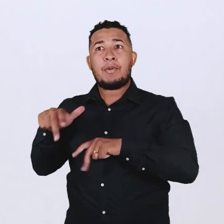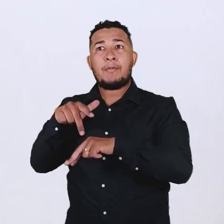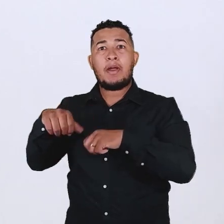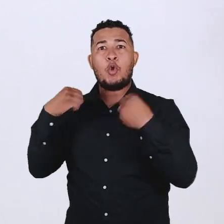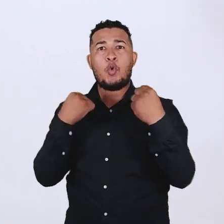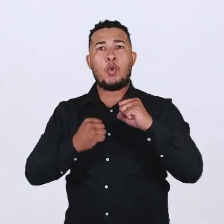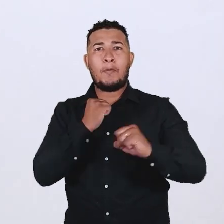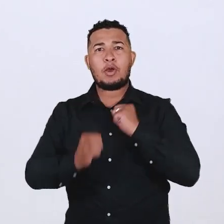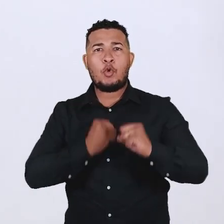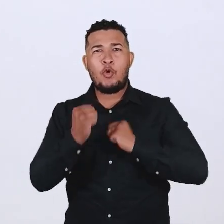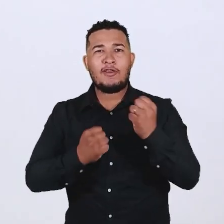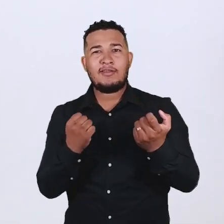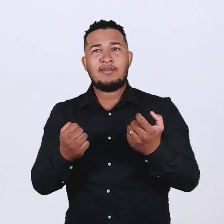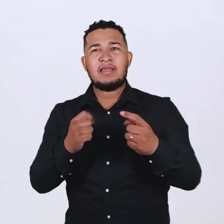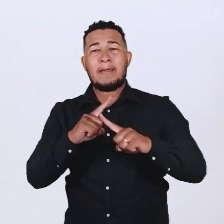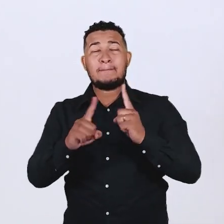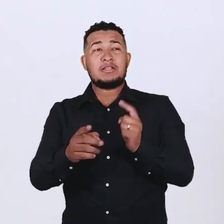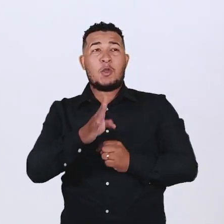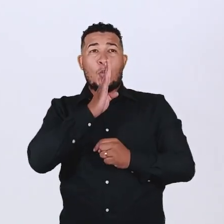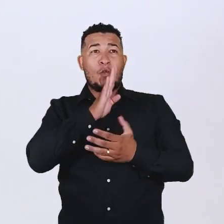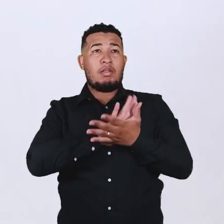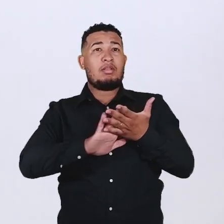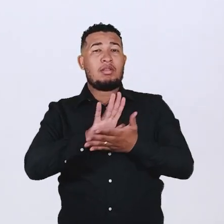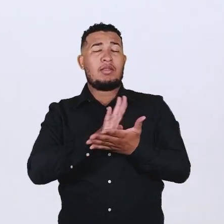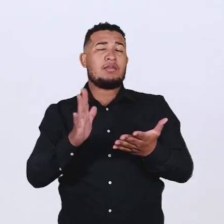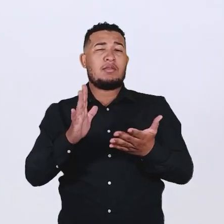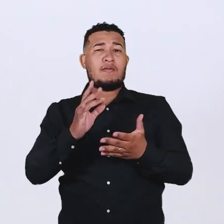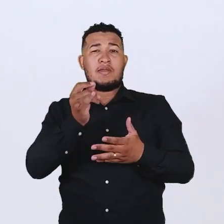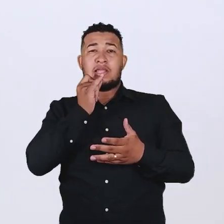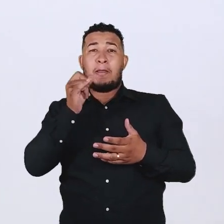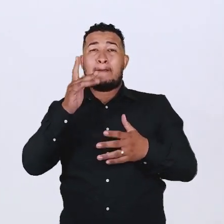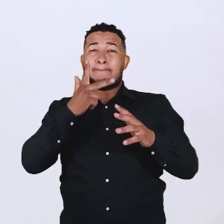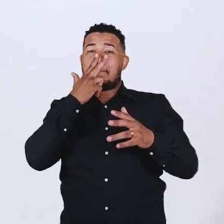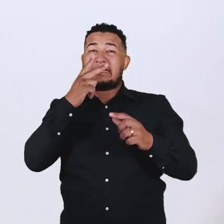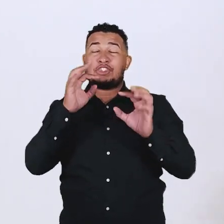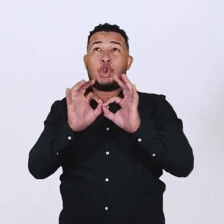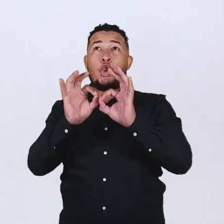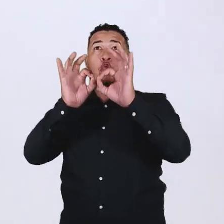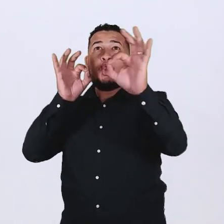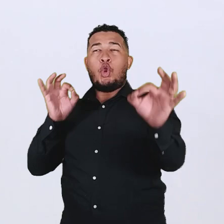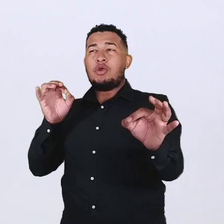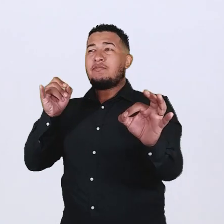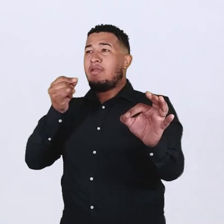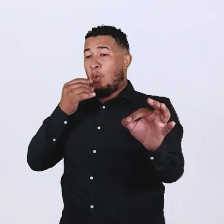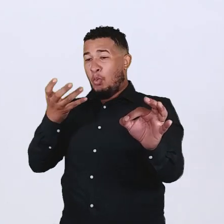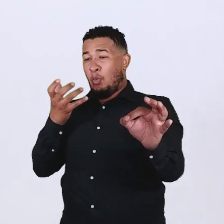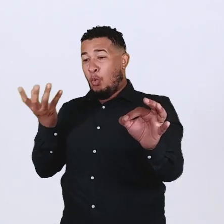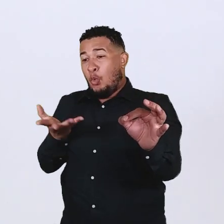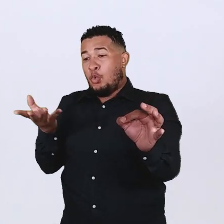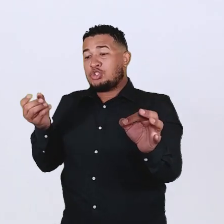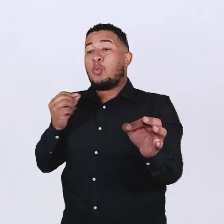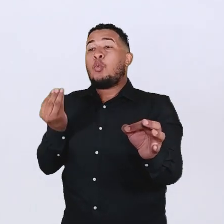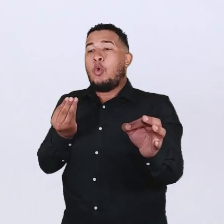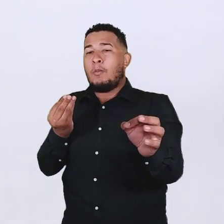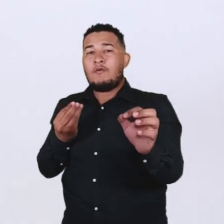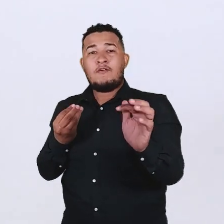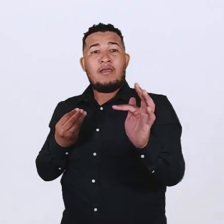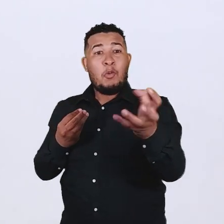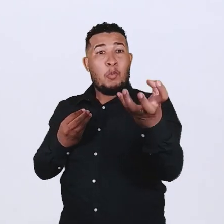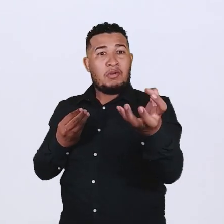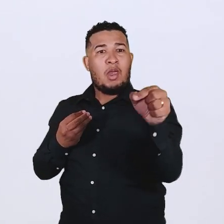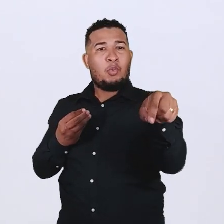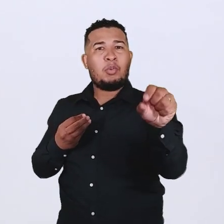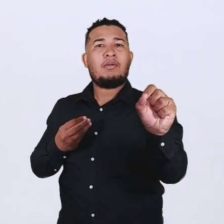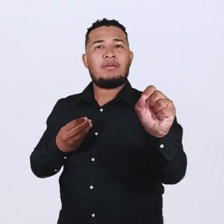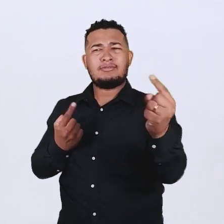caminhada. Então as pessoas têm uma discrepância muito grande entre o que elas estão atualmente e qual é o desejado. Então esses